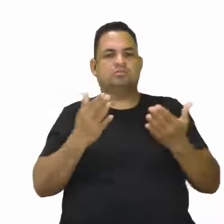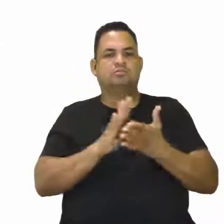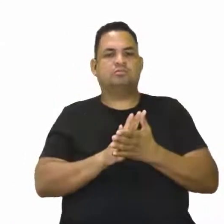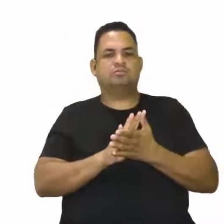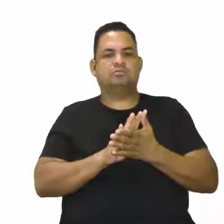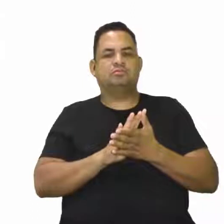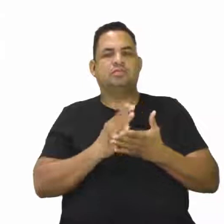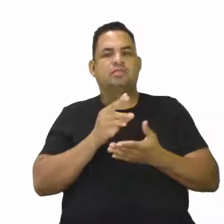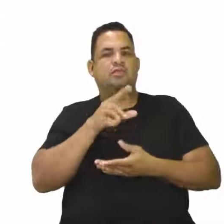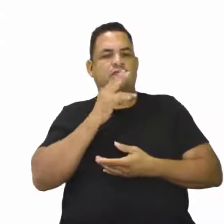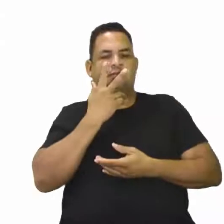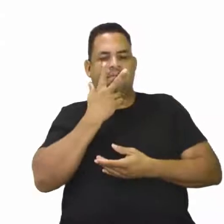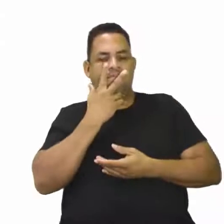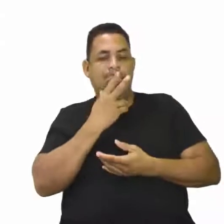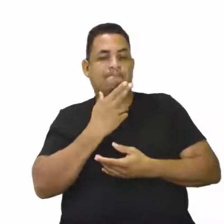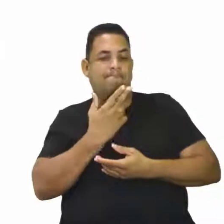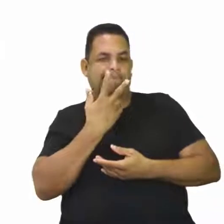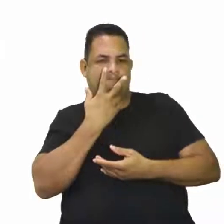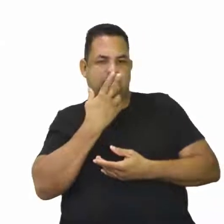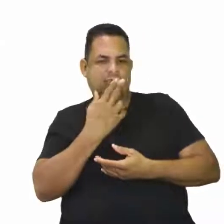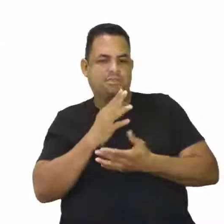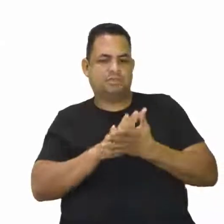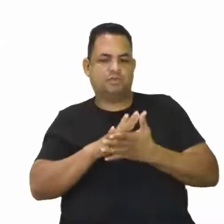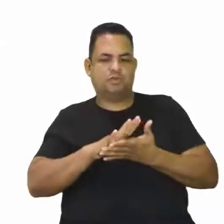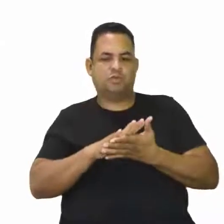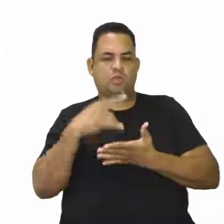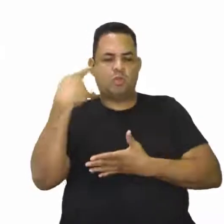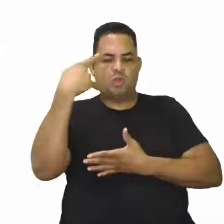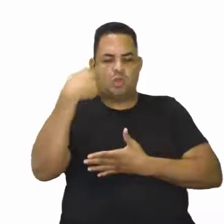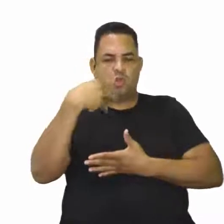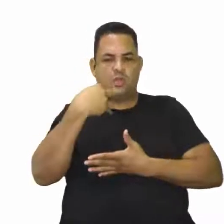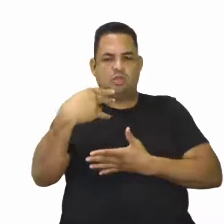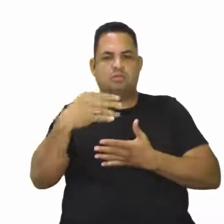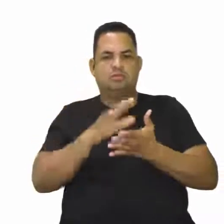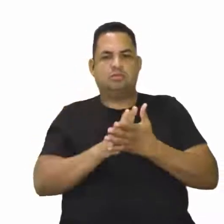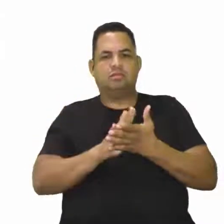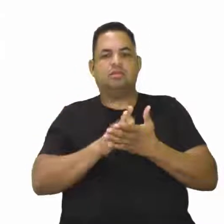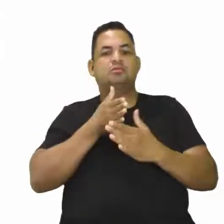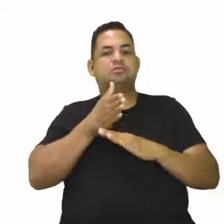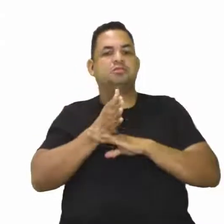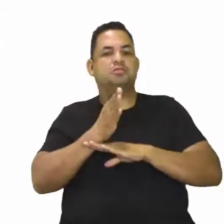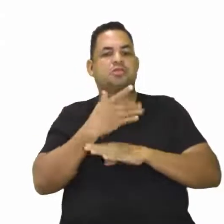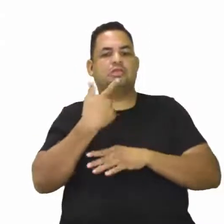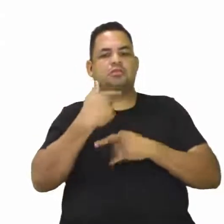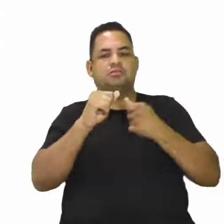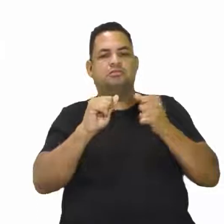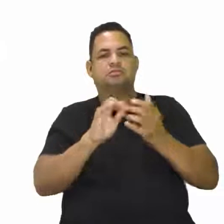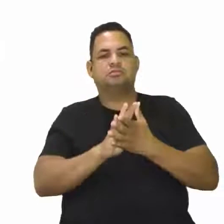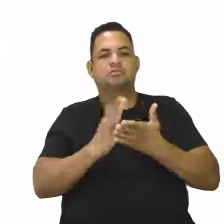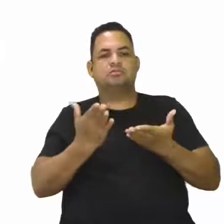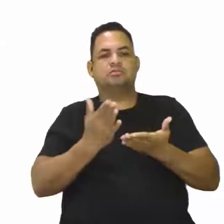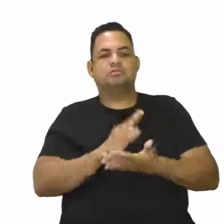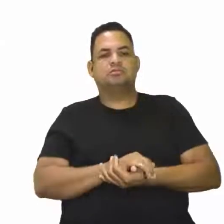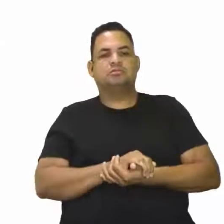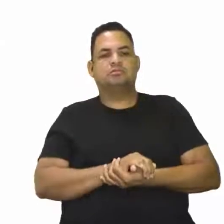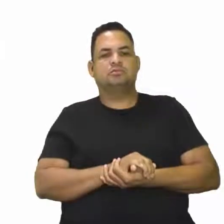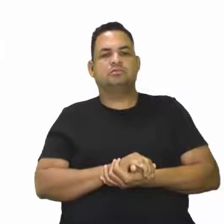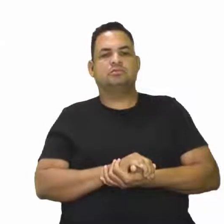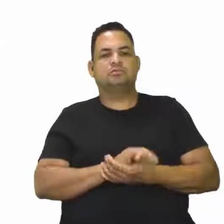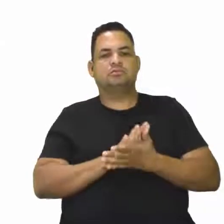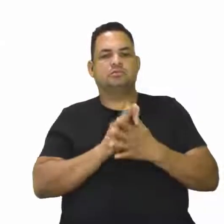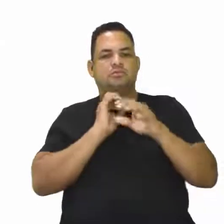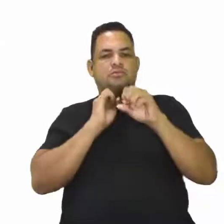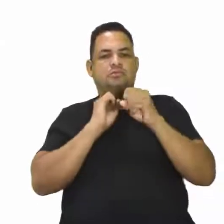mais se assemelha com a língua espanhola, por causa da linguagem clara e direta. Ele tem como objetivo principal